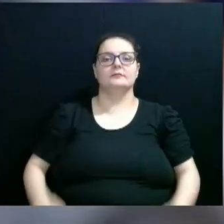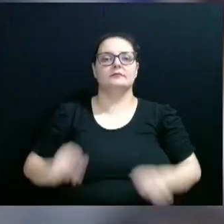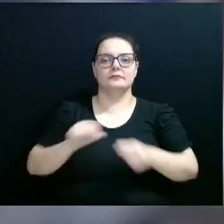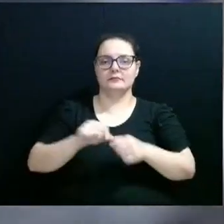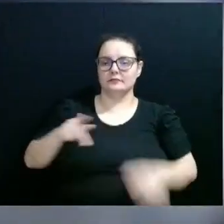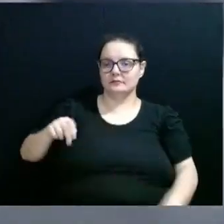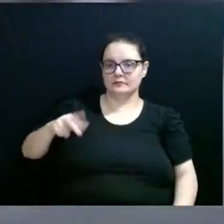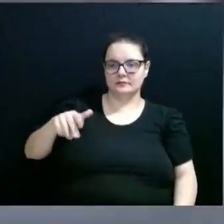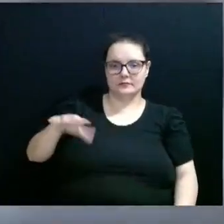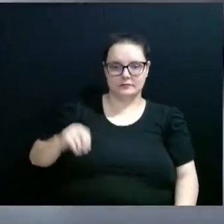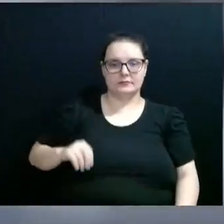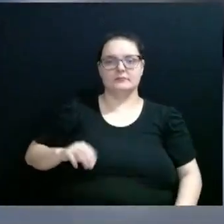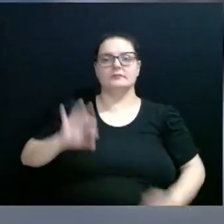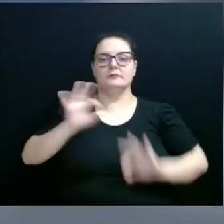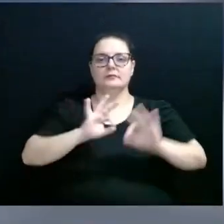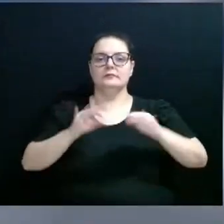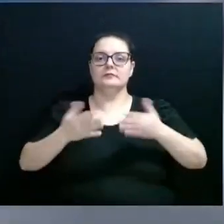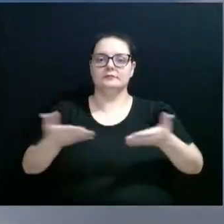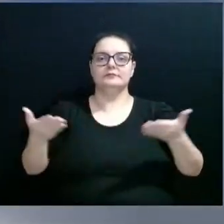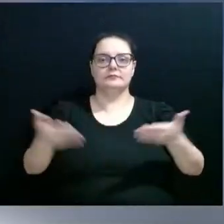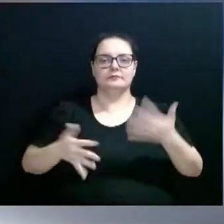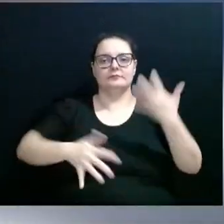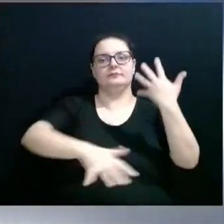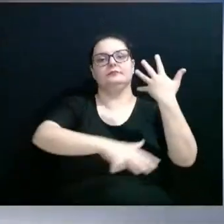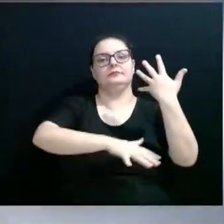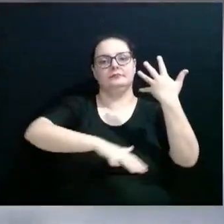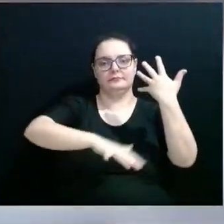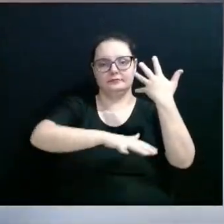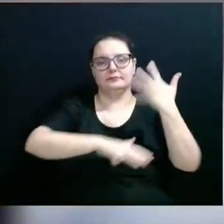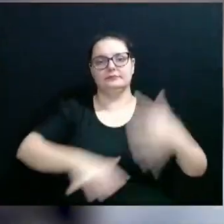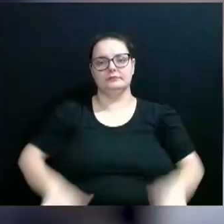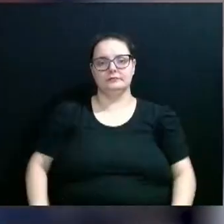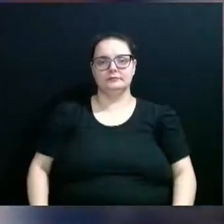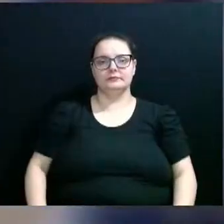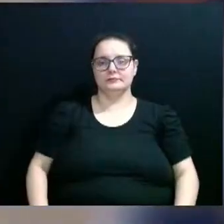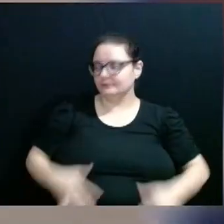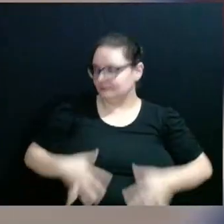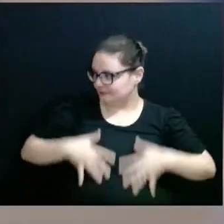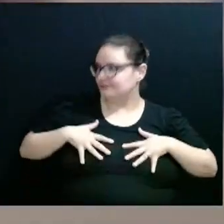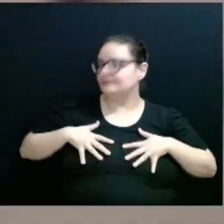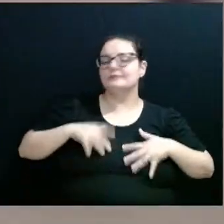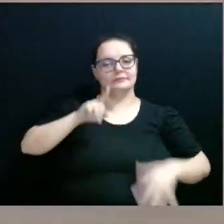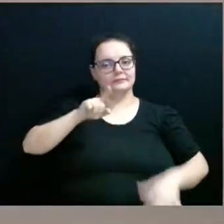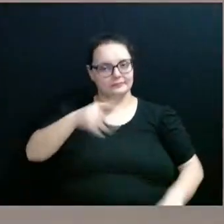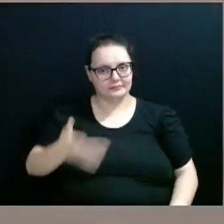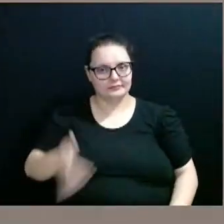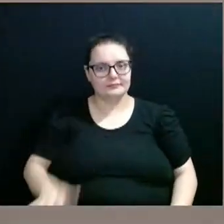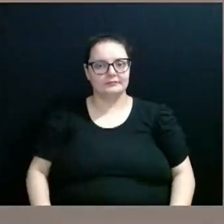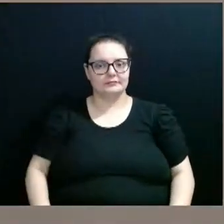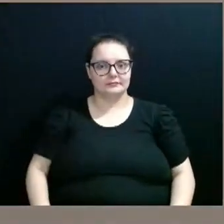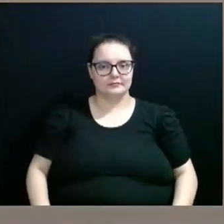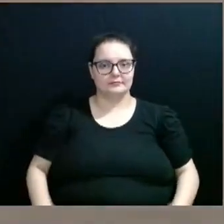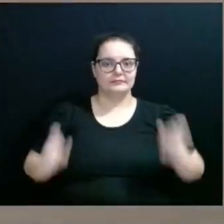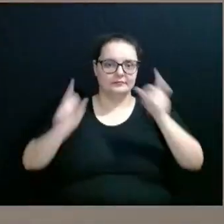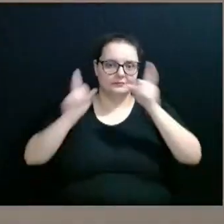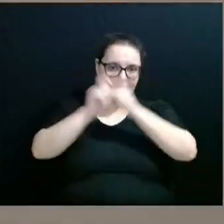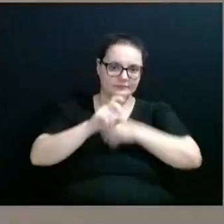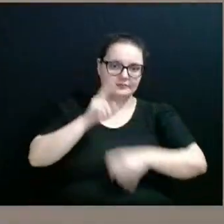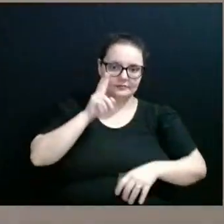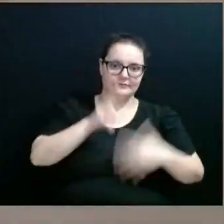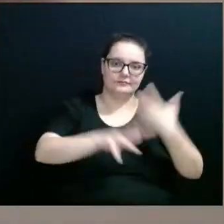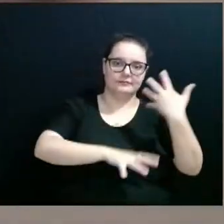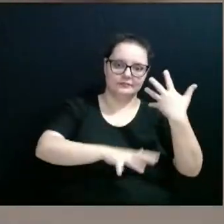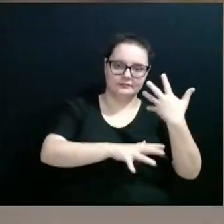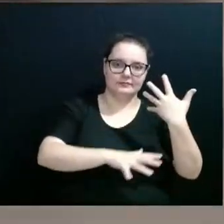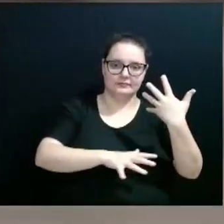ali, e hoje a praça, ela é o nosso orgulho. É difícil você ver aquela praça ali mal